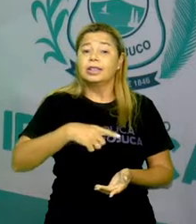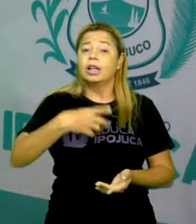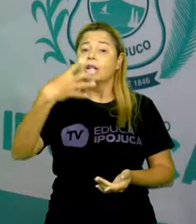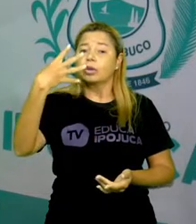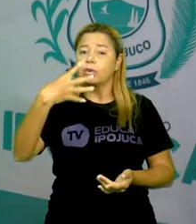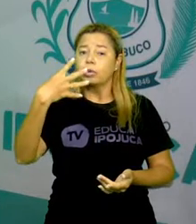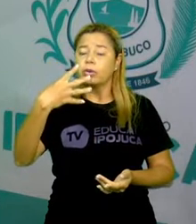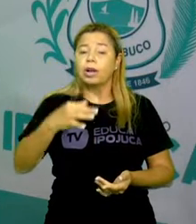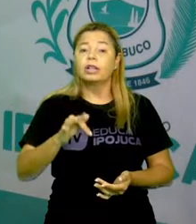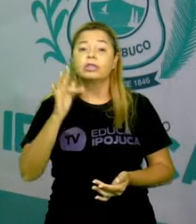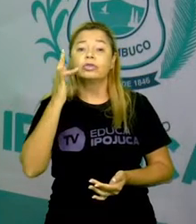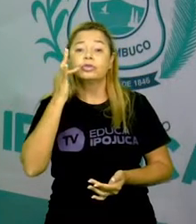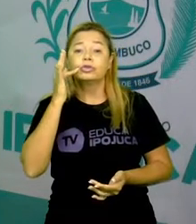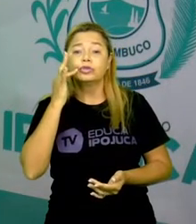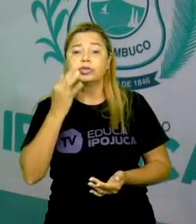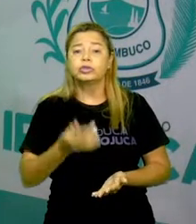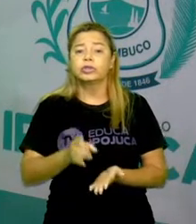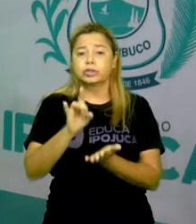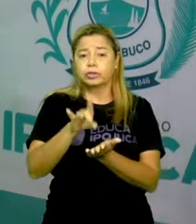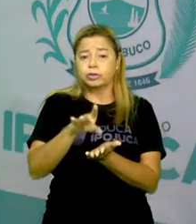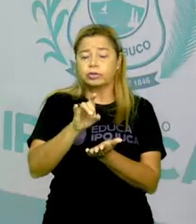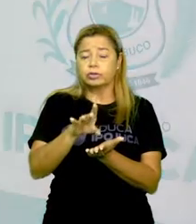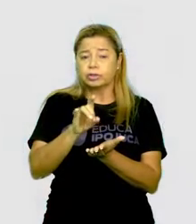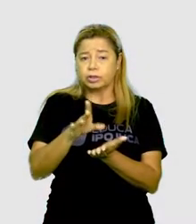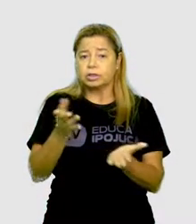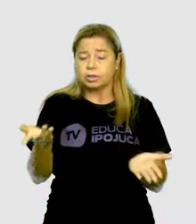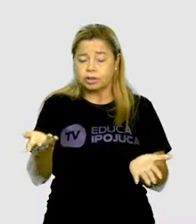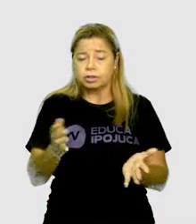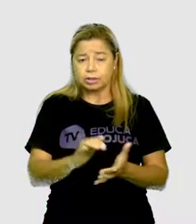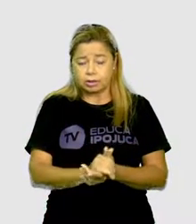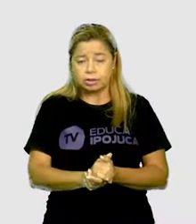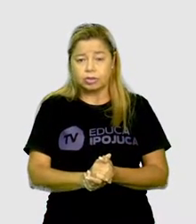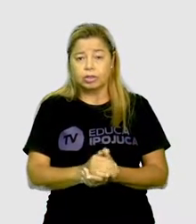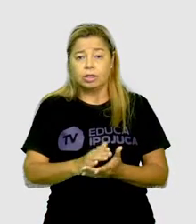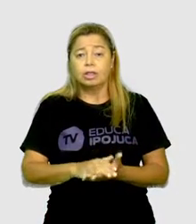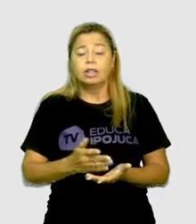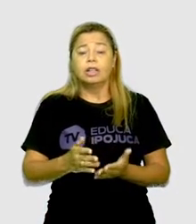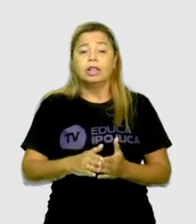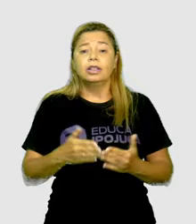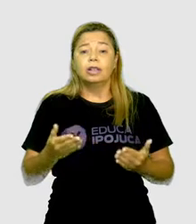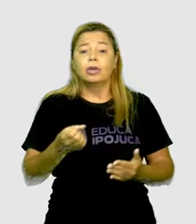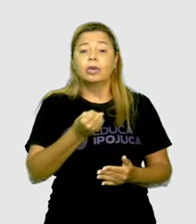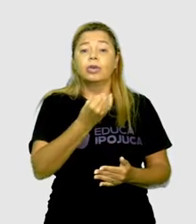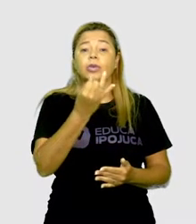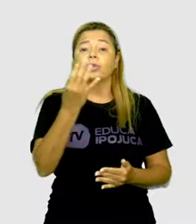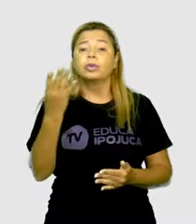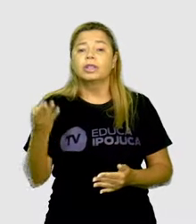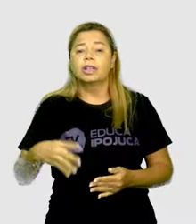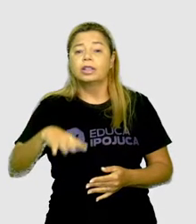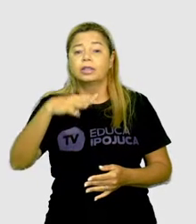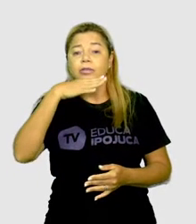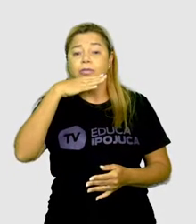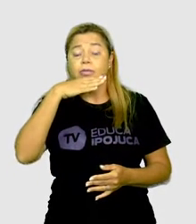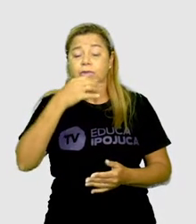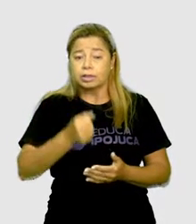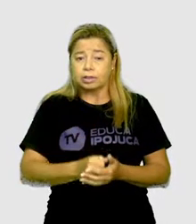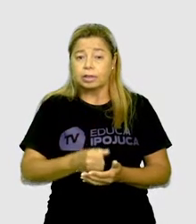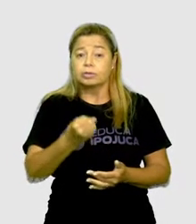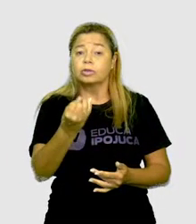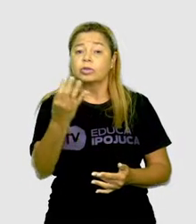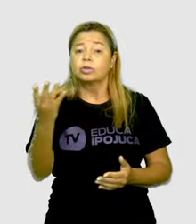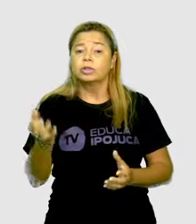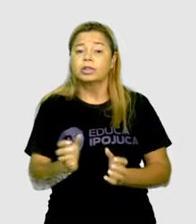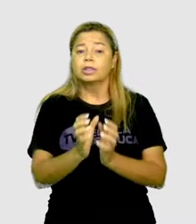está o peso de cada uma, a massa de cada uma, né? A quantidade de mangas, de